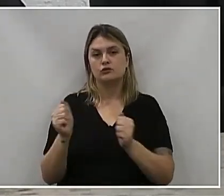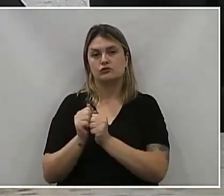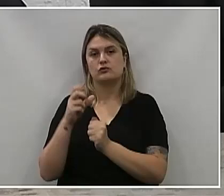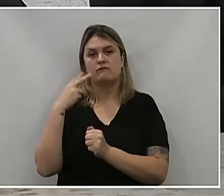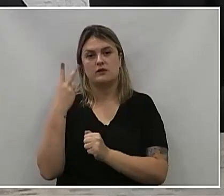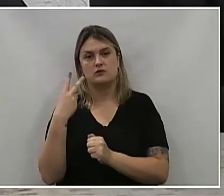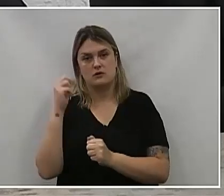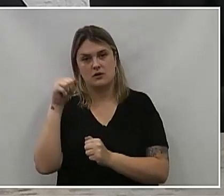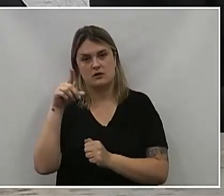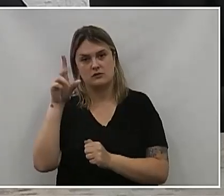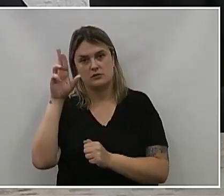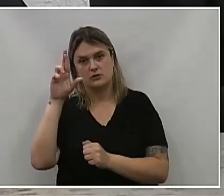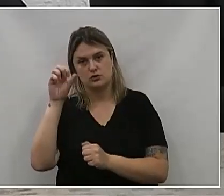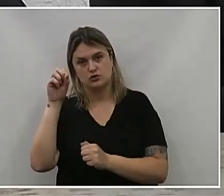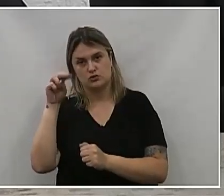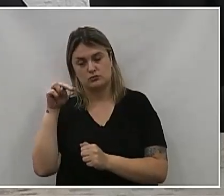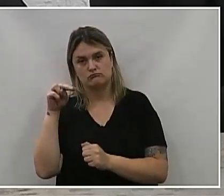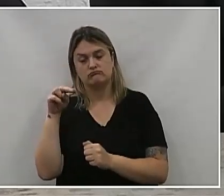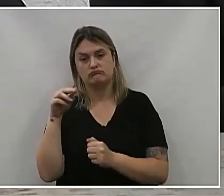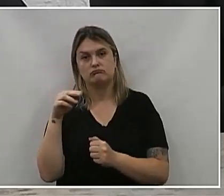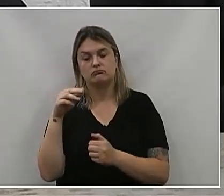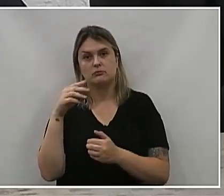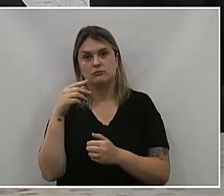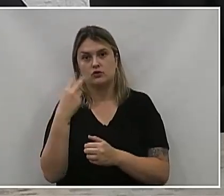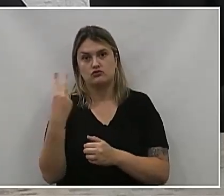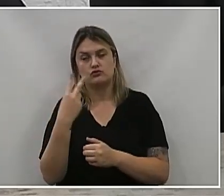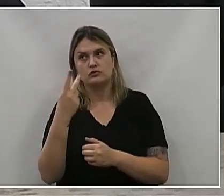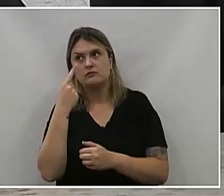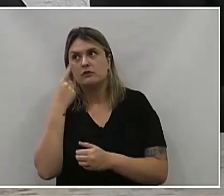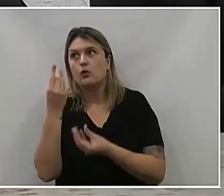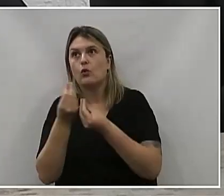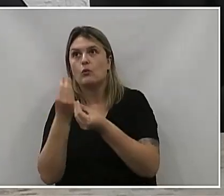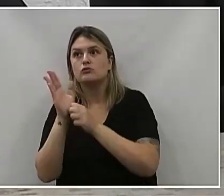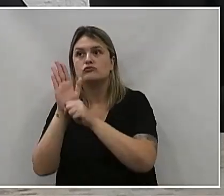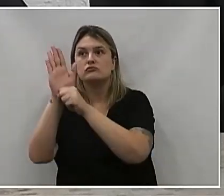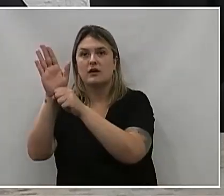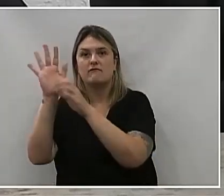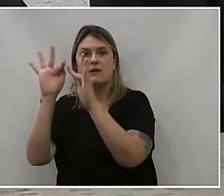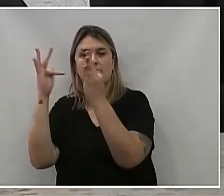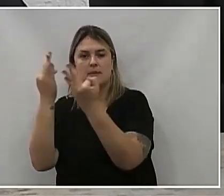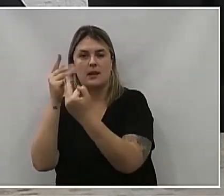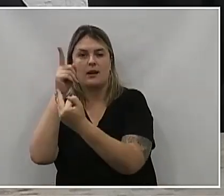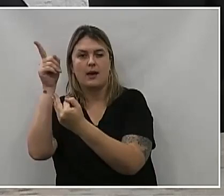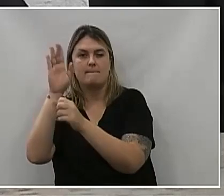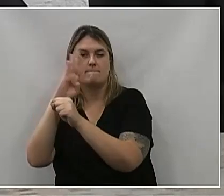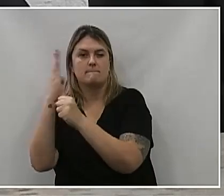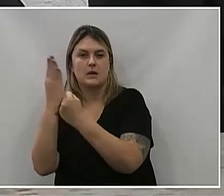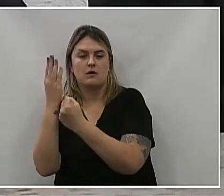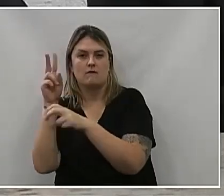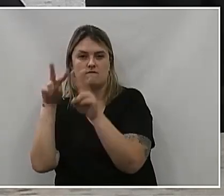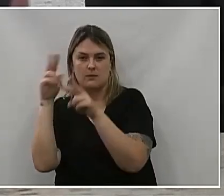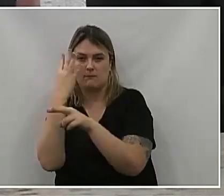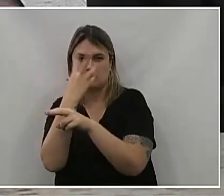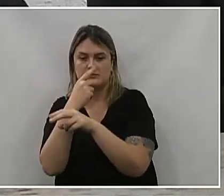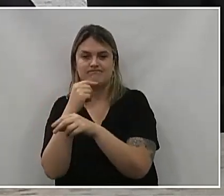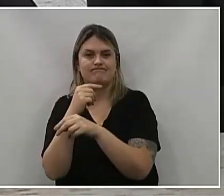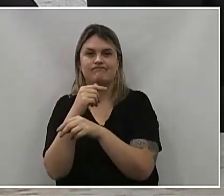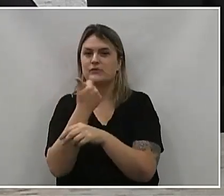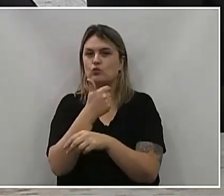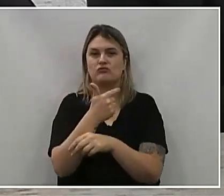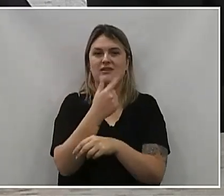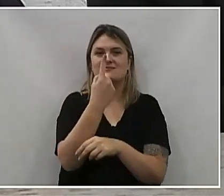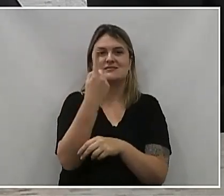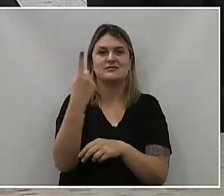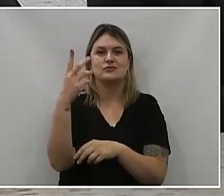vereador Anderson, que vai atender as famílias do bairro Bela Vista. Ponto de interrogação, ou seja, não tem